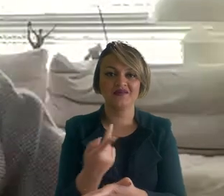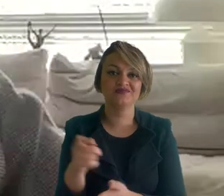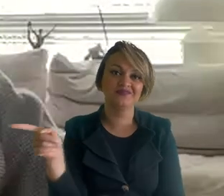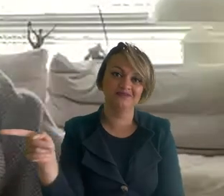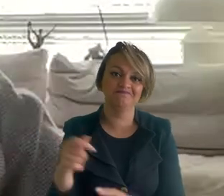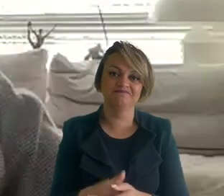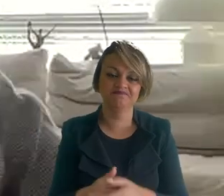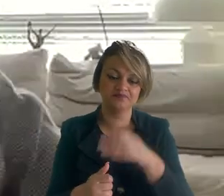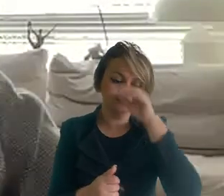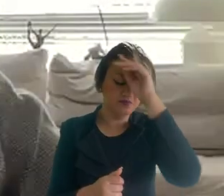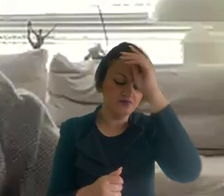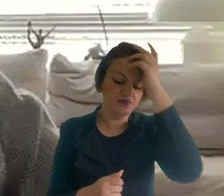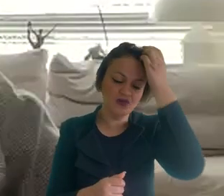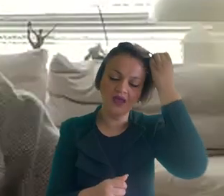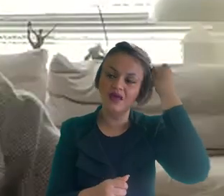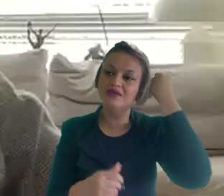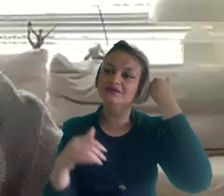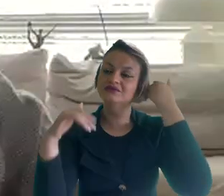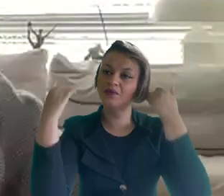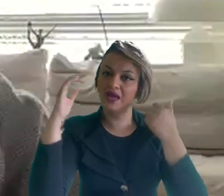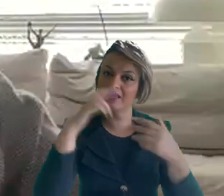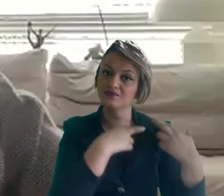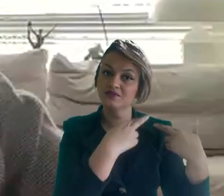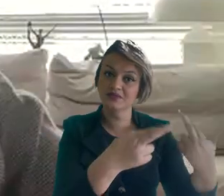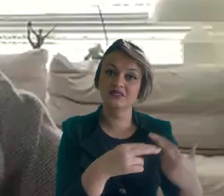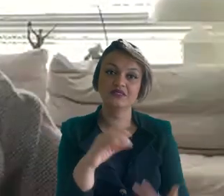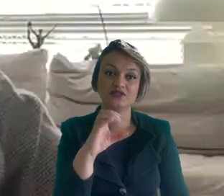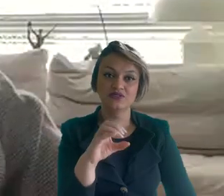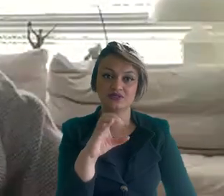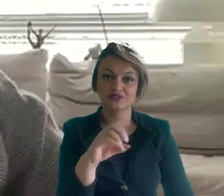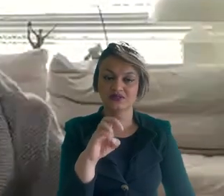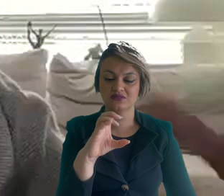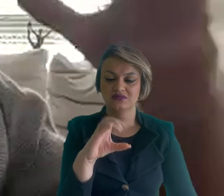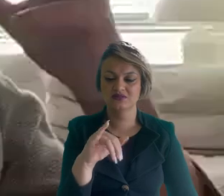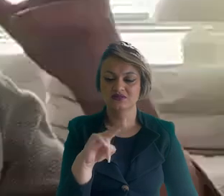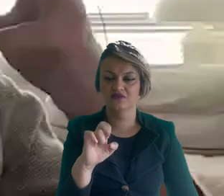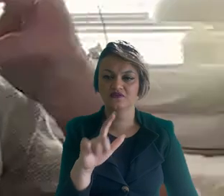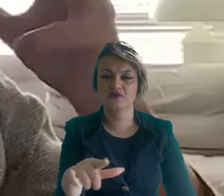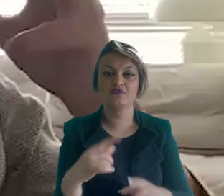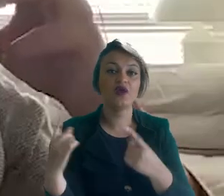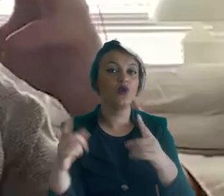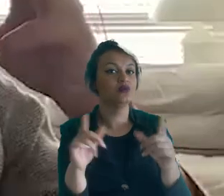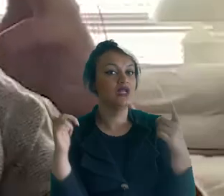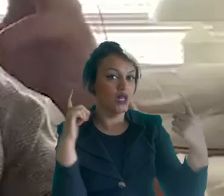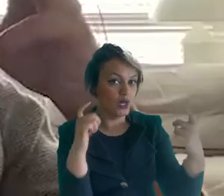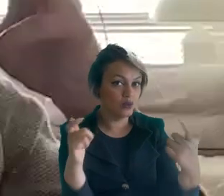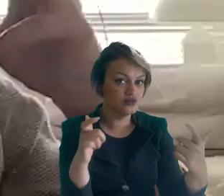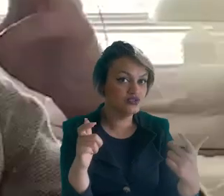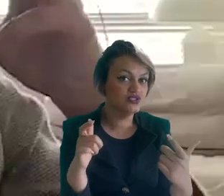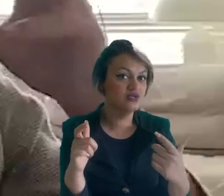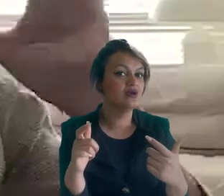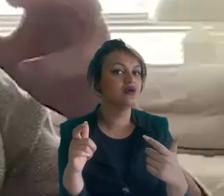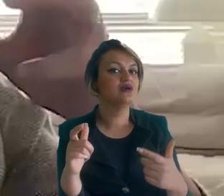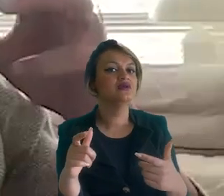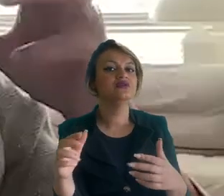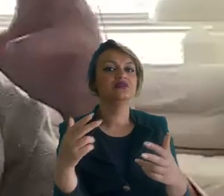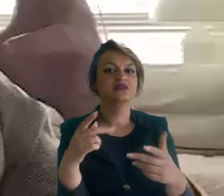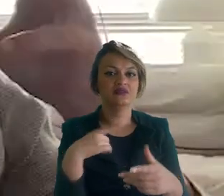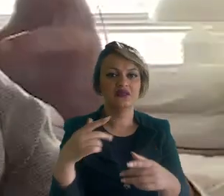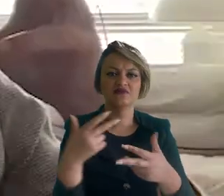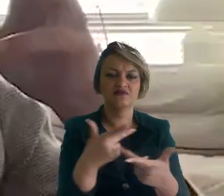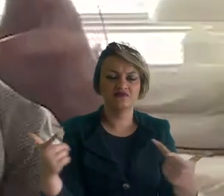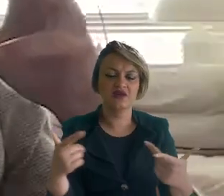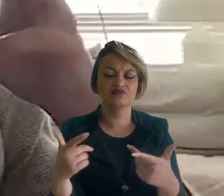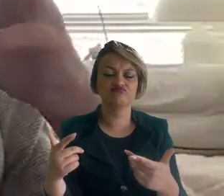civil desafia um sistema lógico jurídico porque existem mecanismos todos próprios